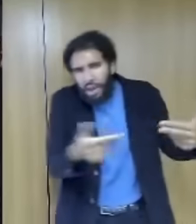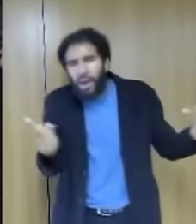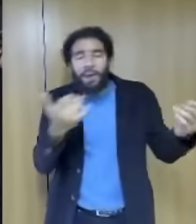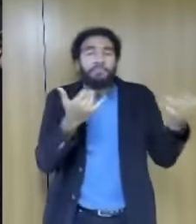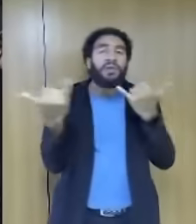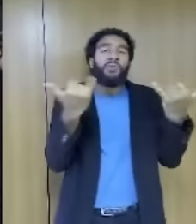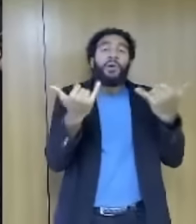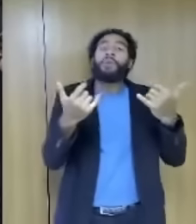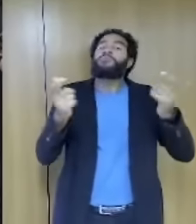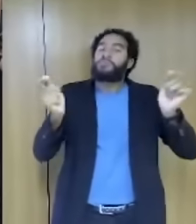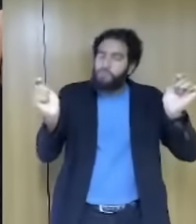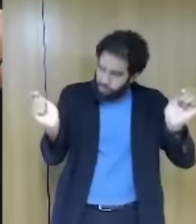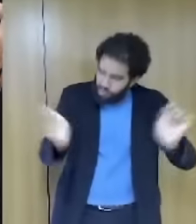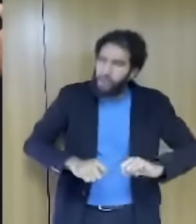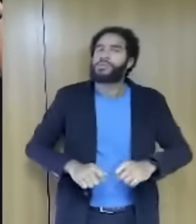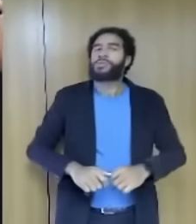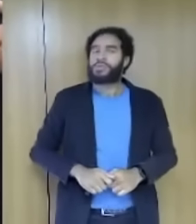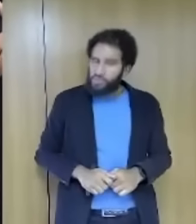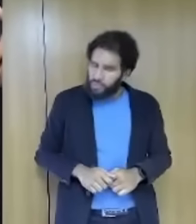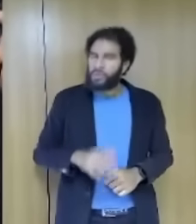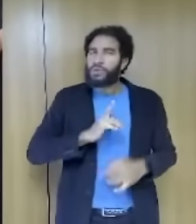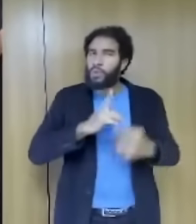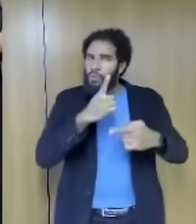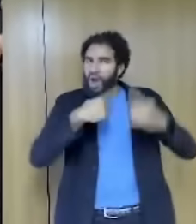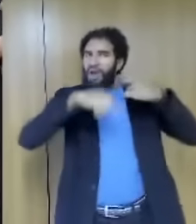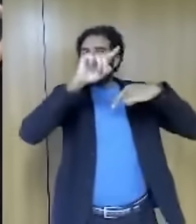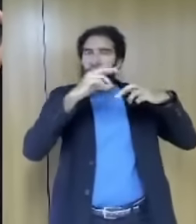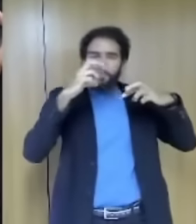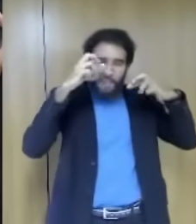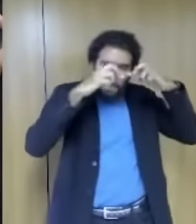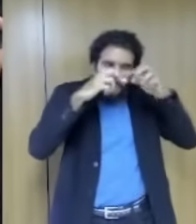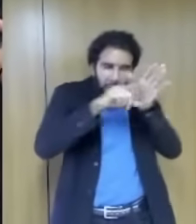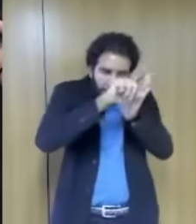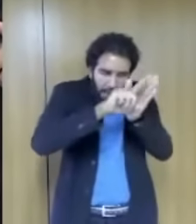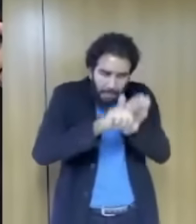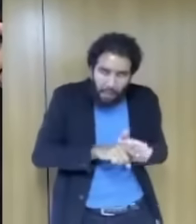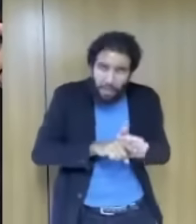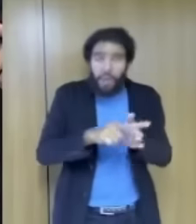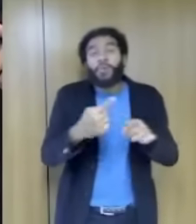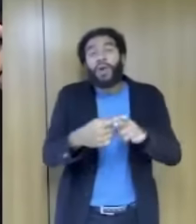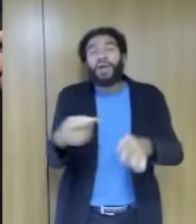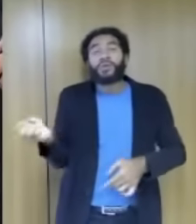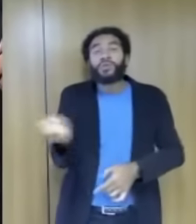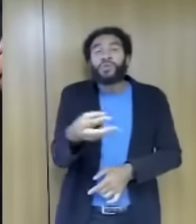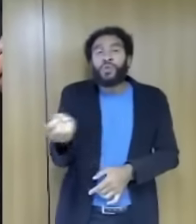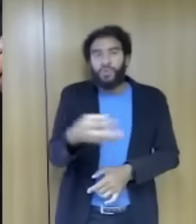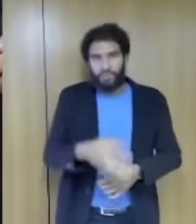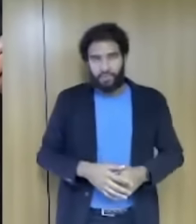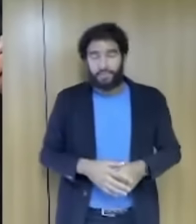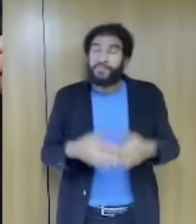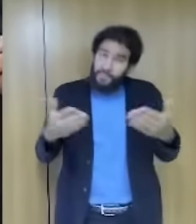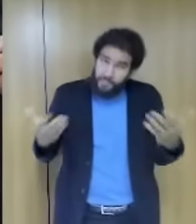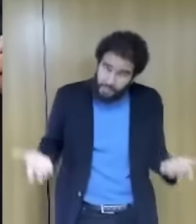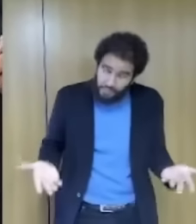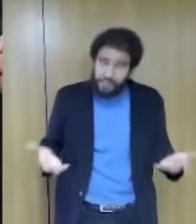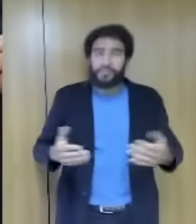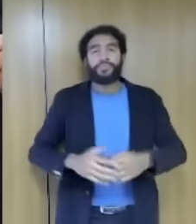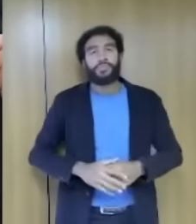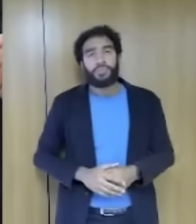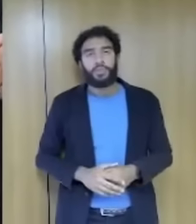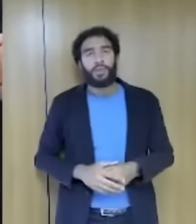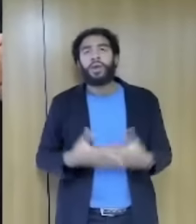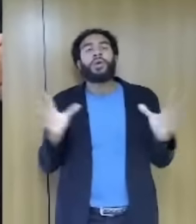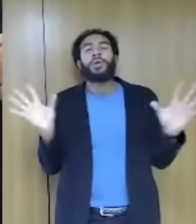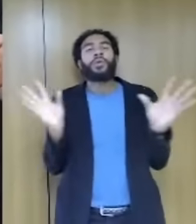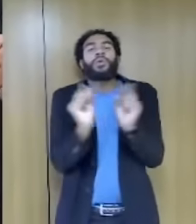isso permitirá o avanço das investigações a partir dessa grande novidade. Então, qual a síntese do